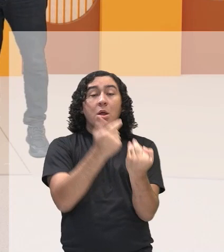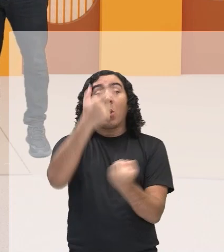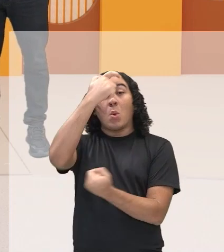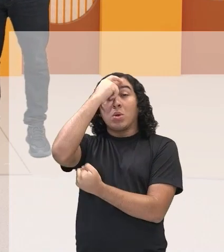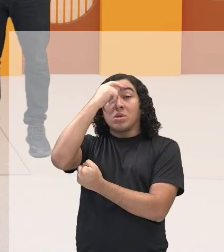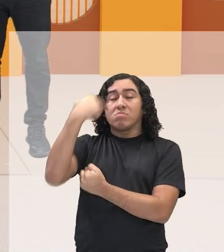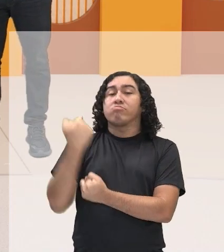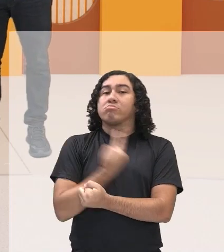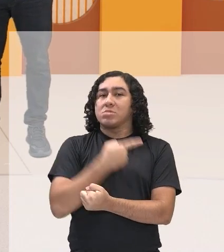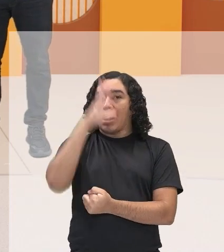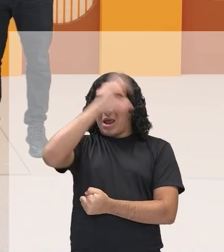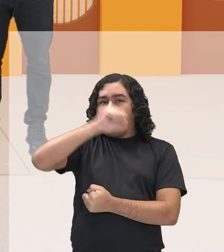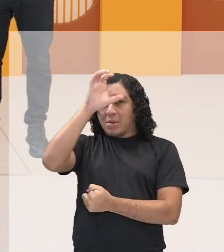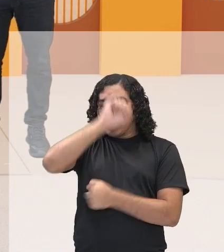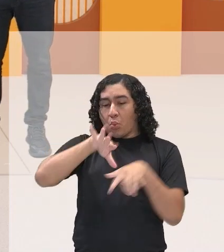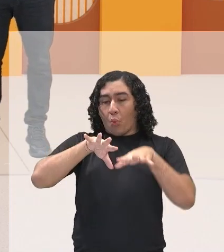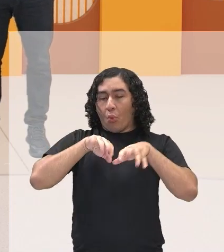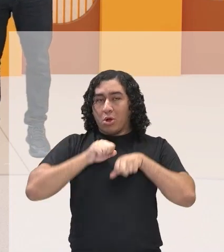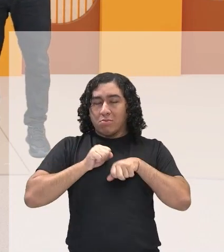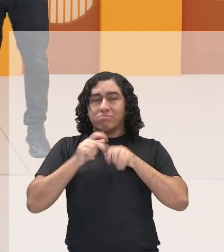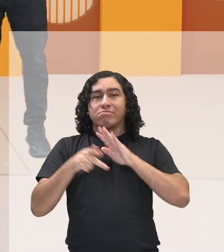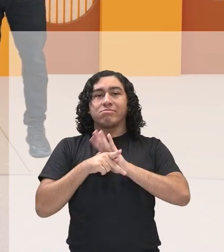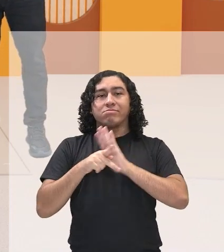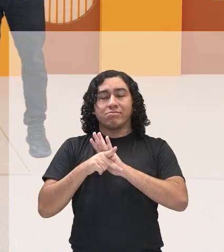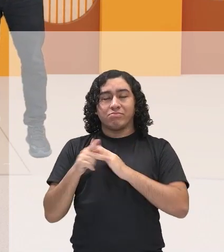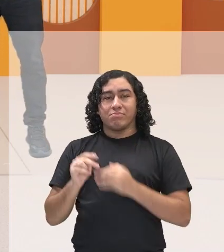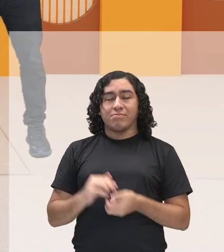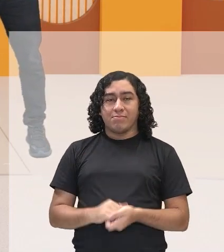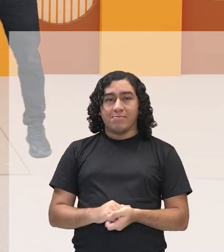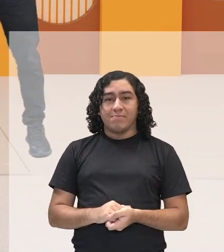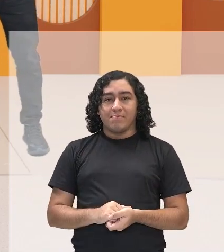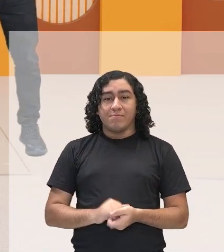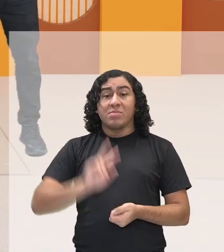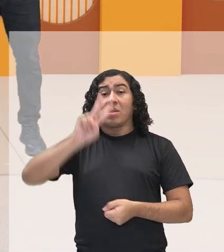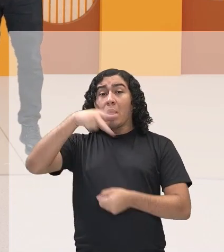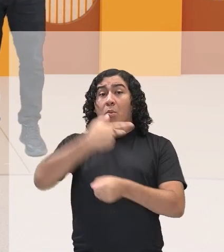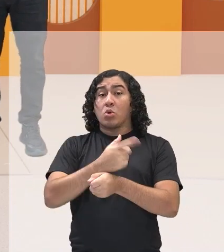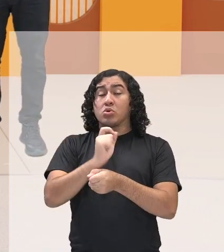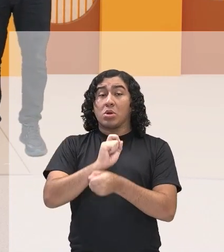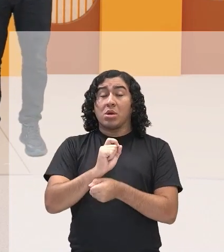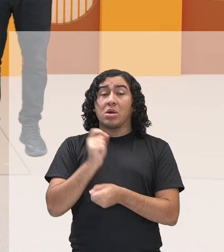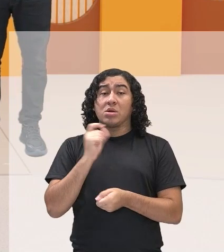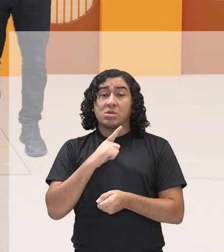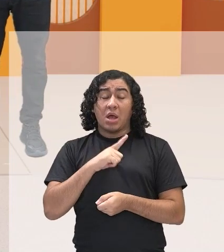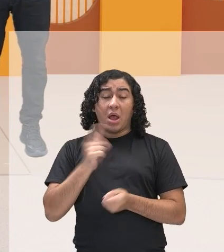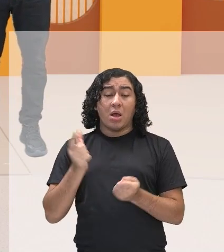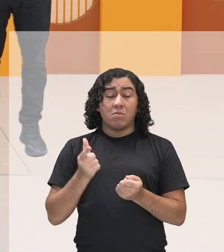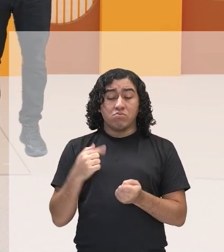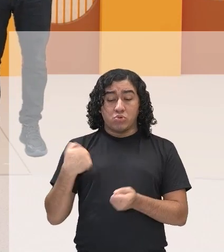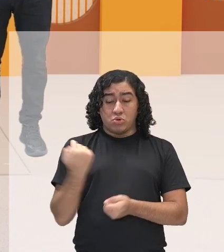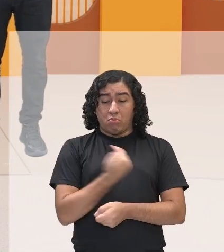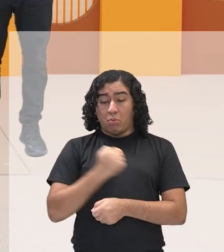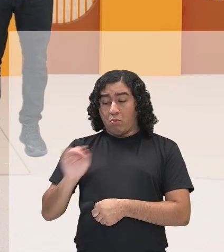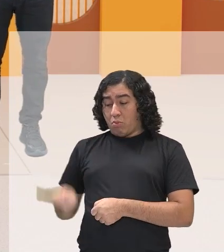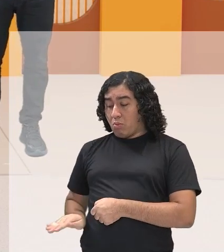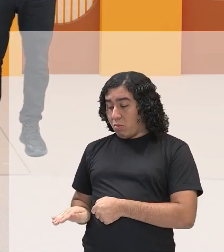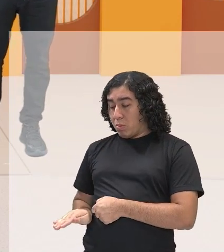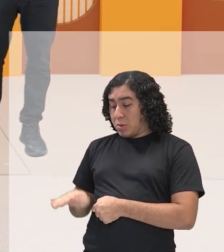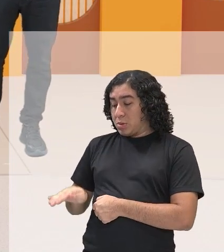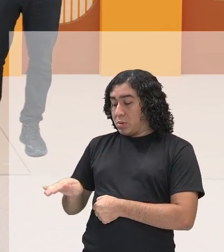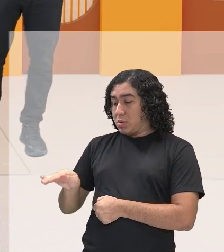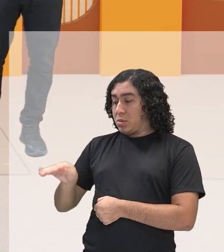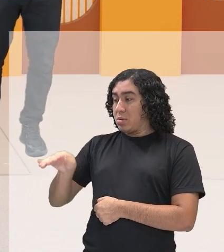muitos valores na nossa família, né? Depois isso vai se incorporando na gente. A gente vai crescendo,